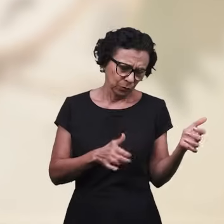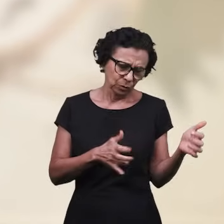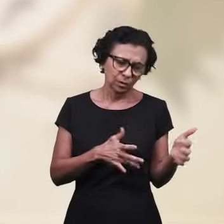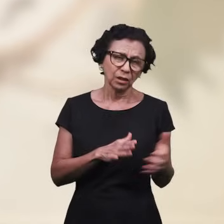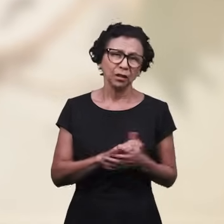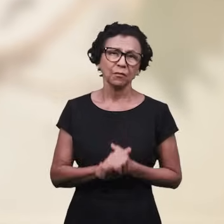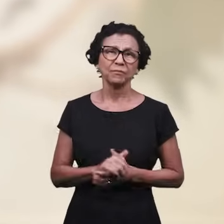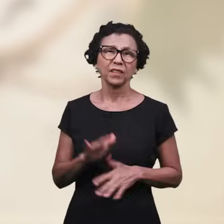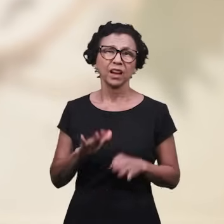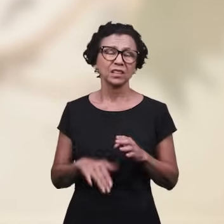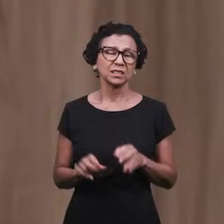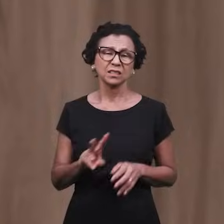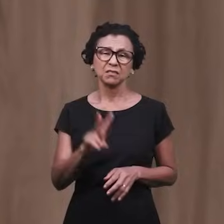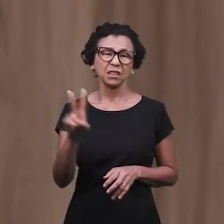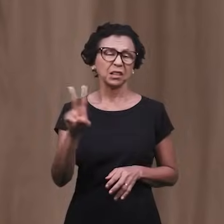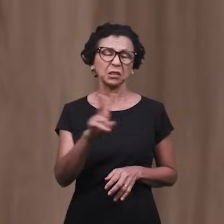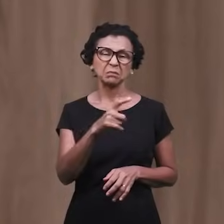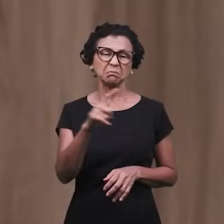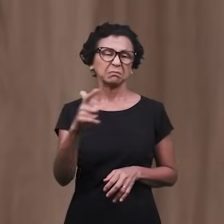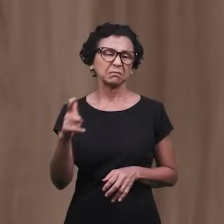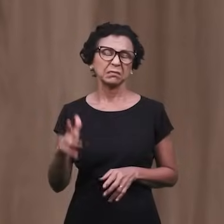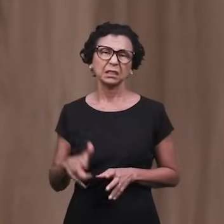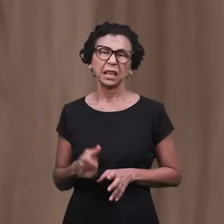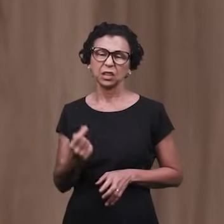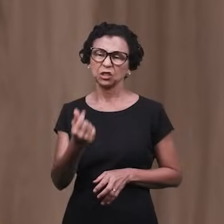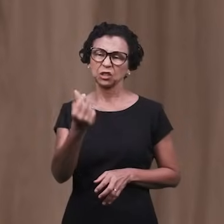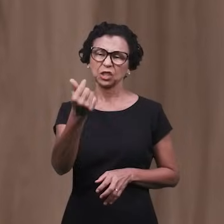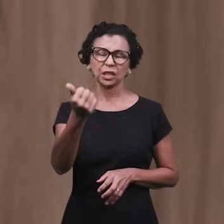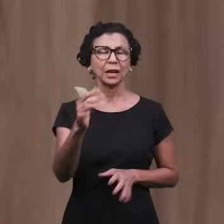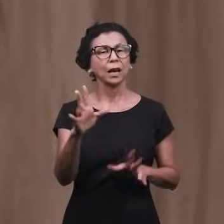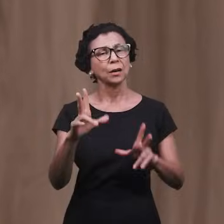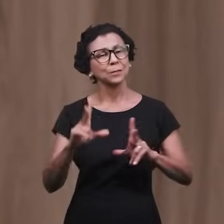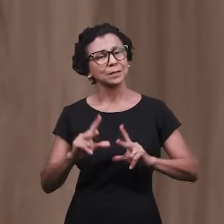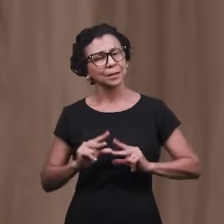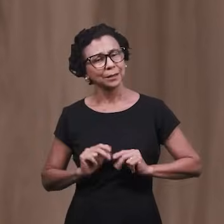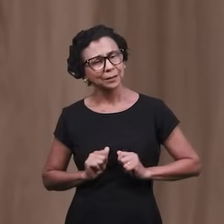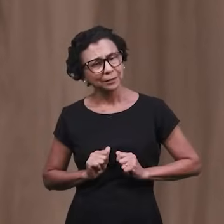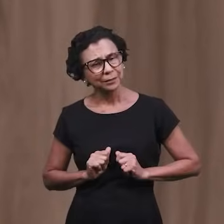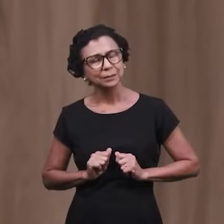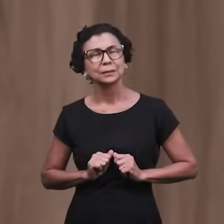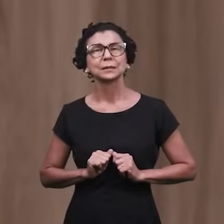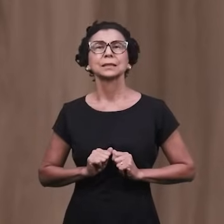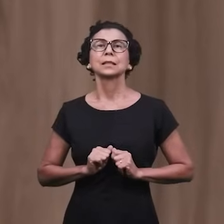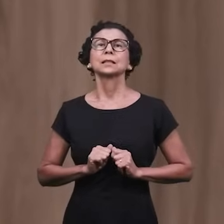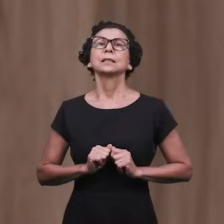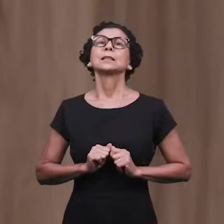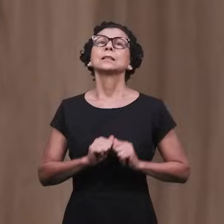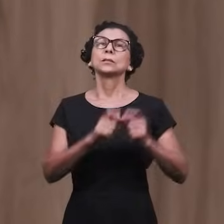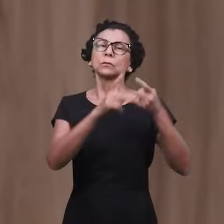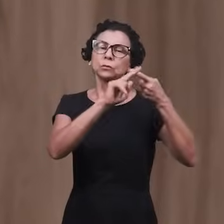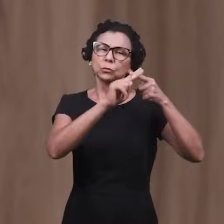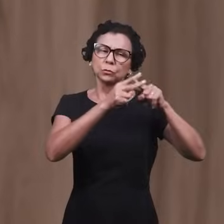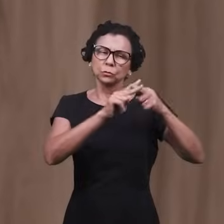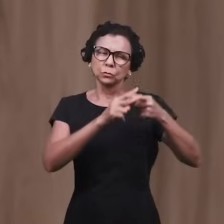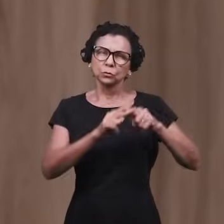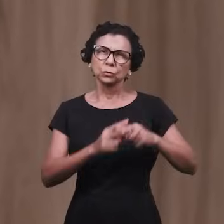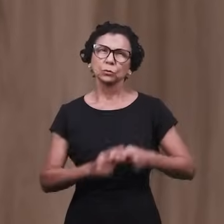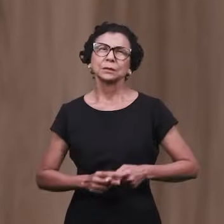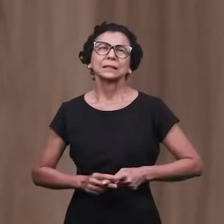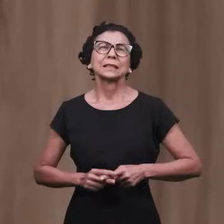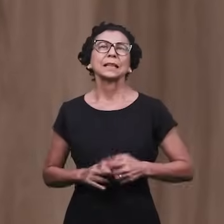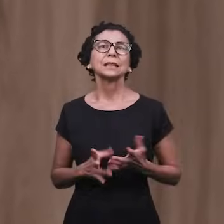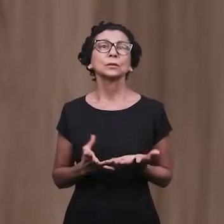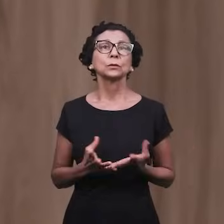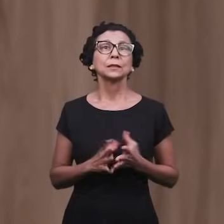vale muito, não é? Mas o valor sentimental é uma herança. Então a gente consegue sim revitalizar o instrumento